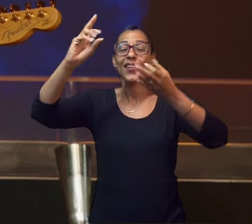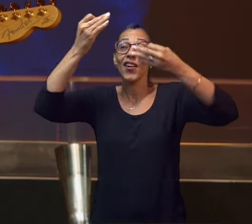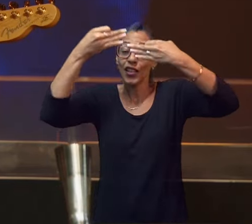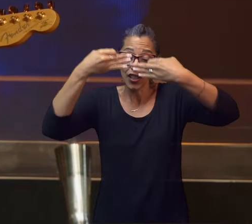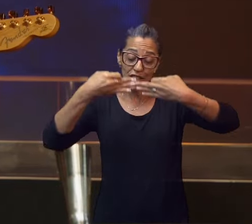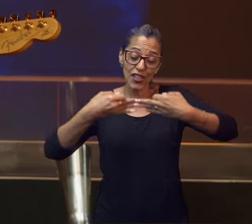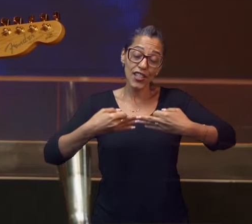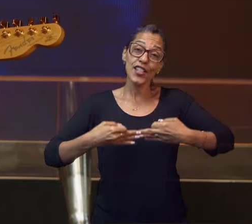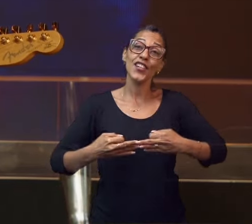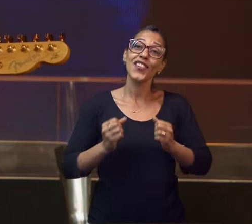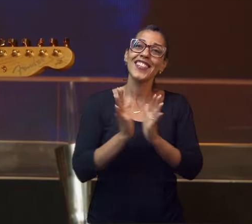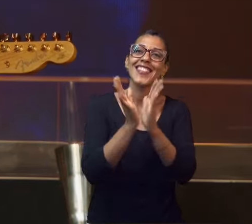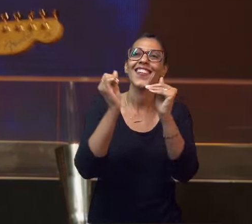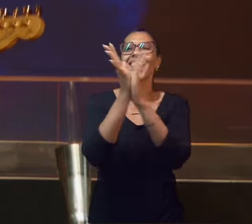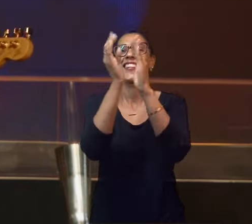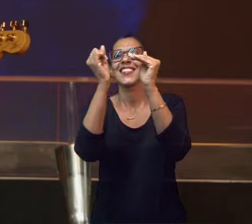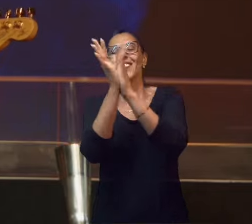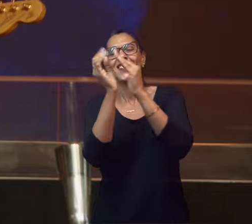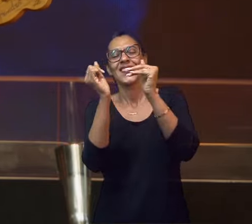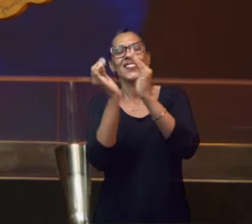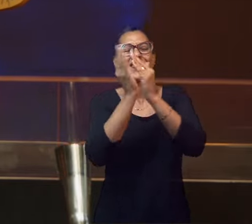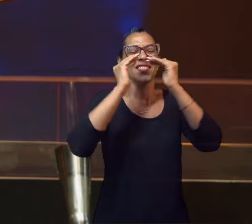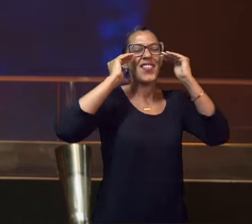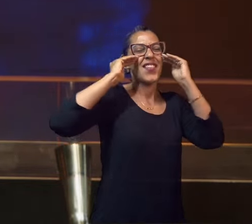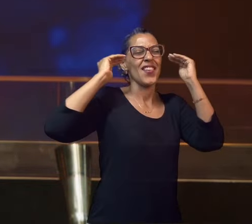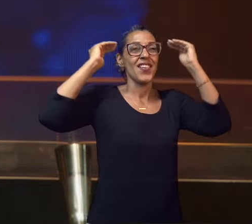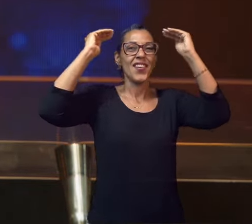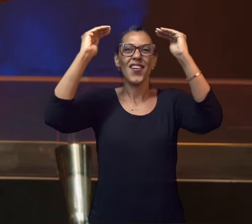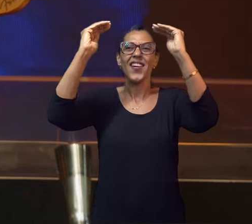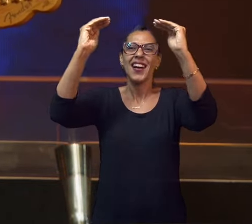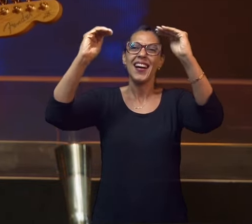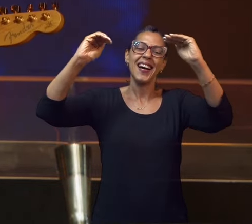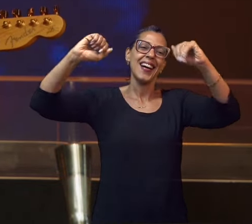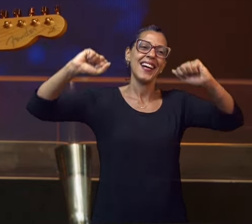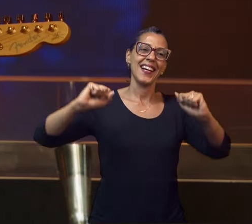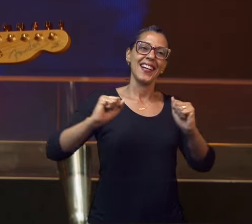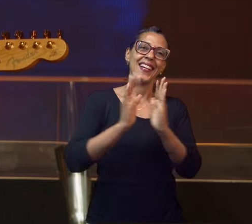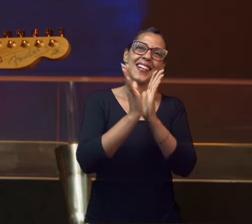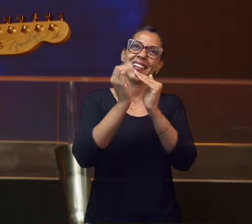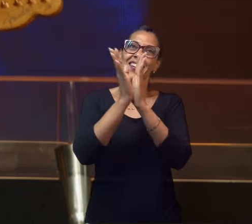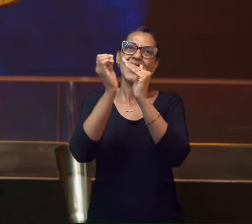de glórias de Louvores